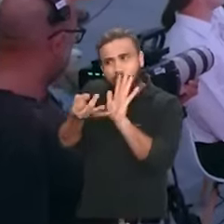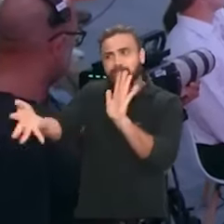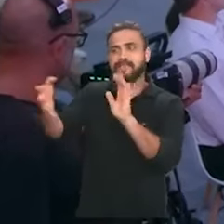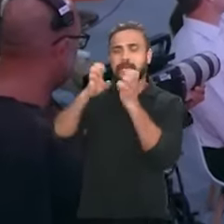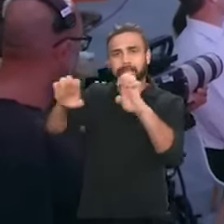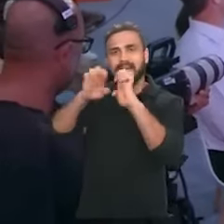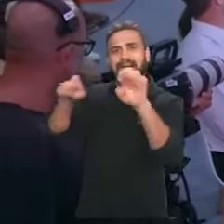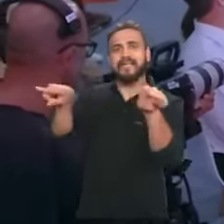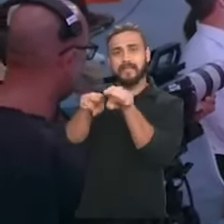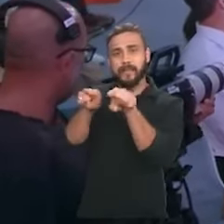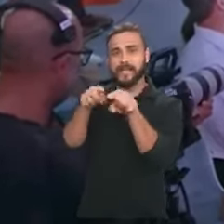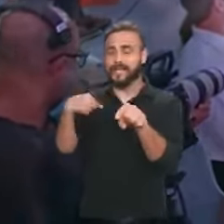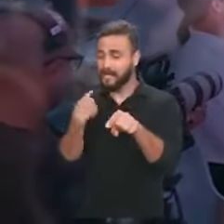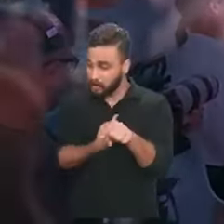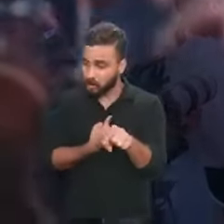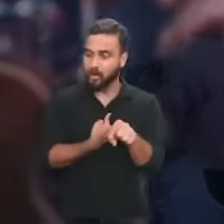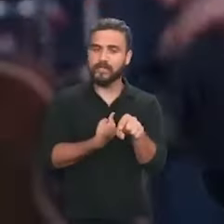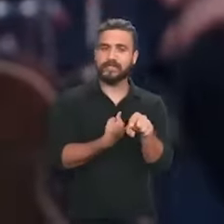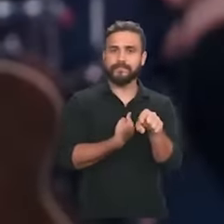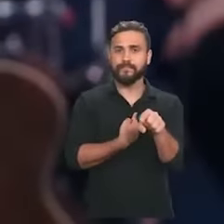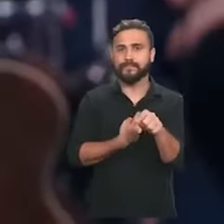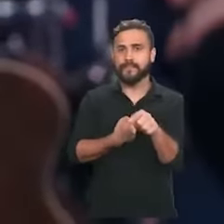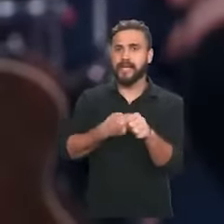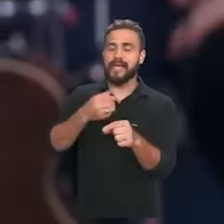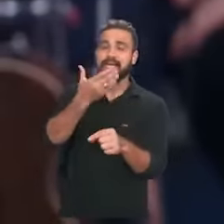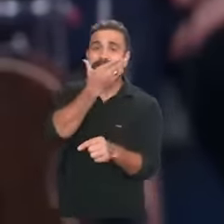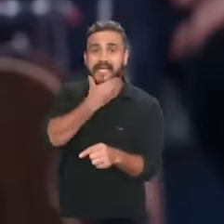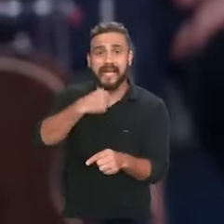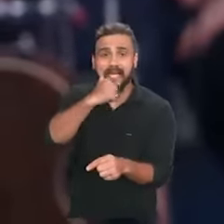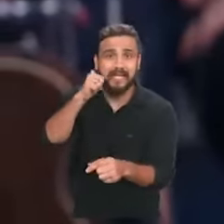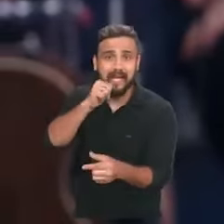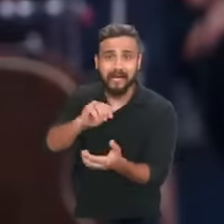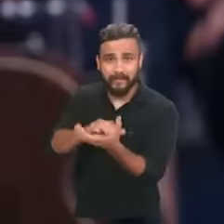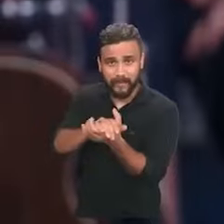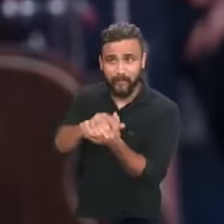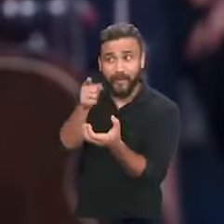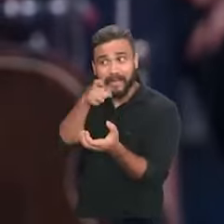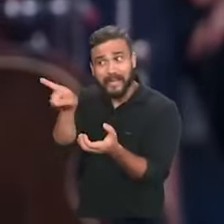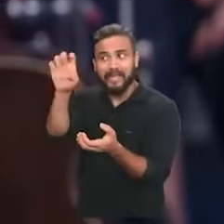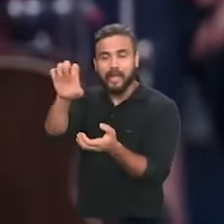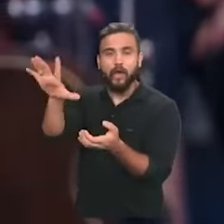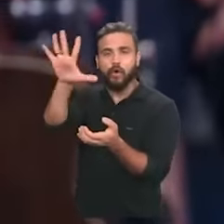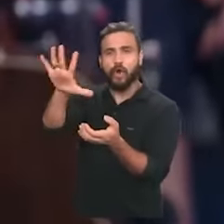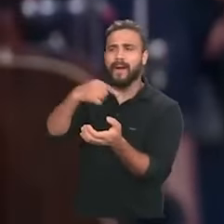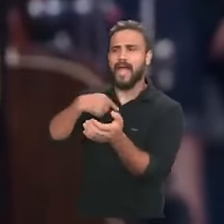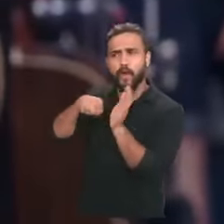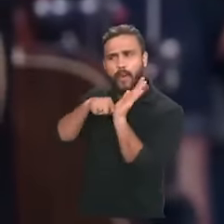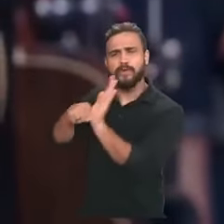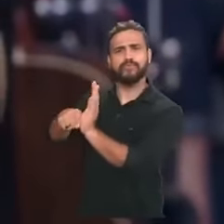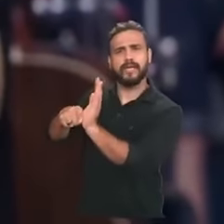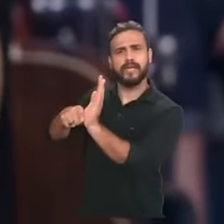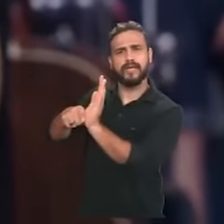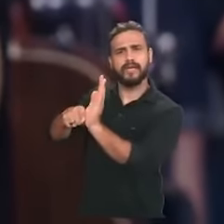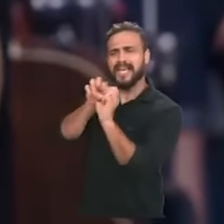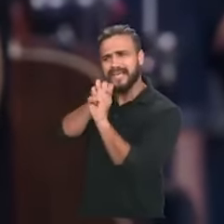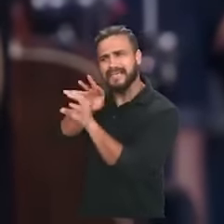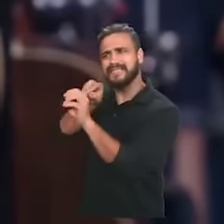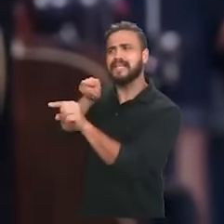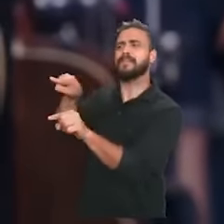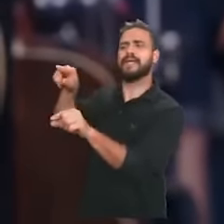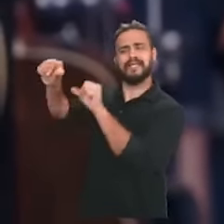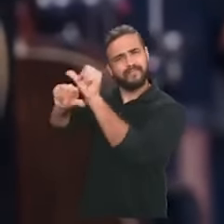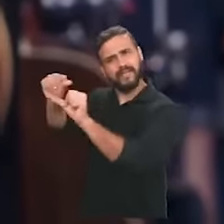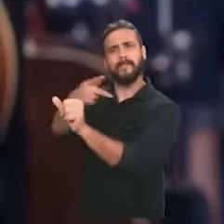Nós os ungimos pastores, eu os discipulo pessoalmente, mas nós temos líderes, né, por todas as áreas, temos um